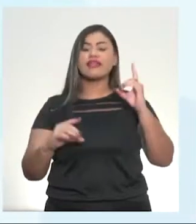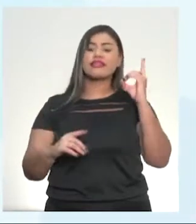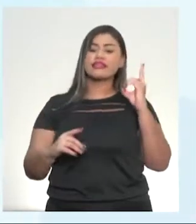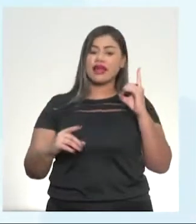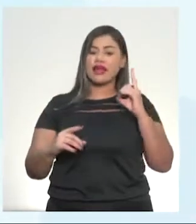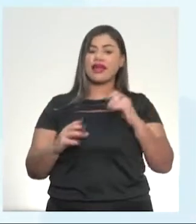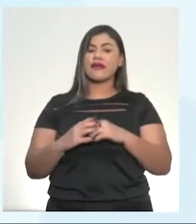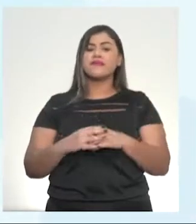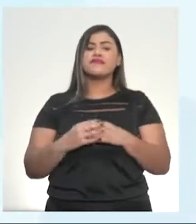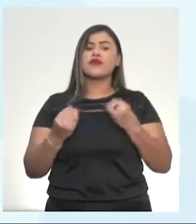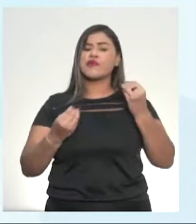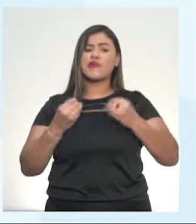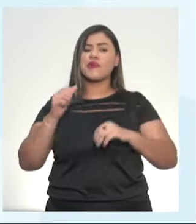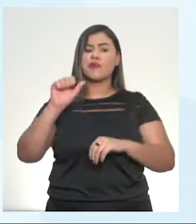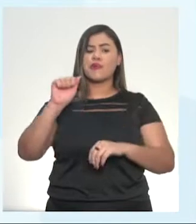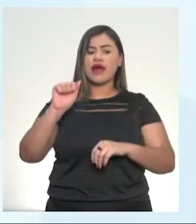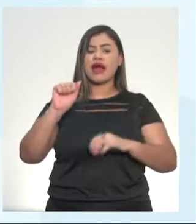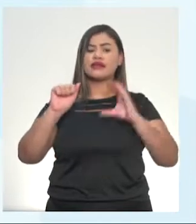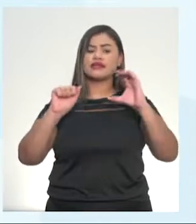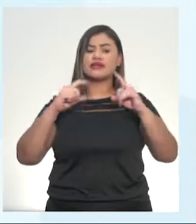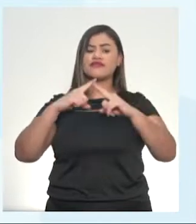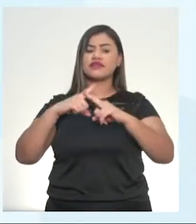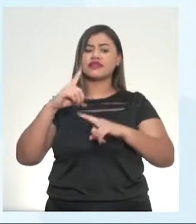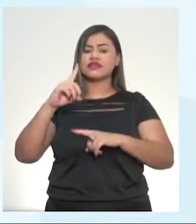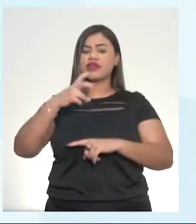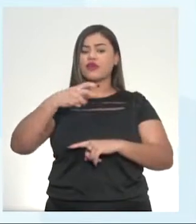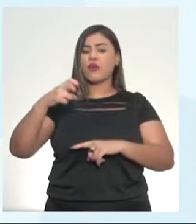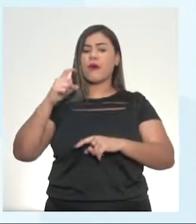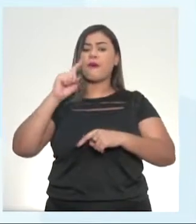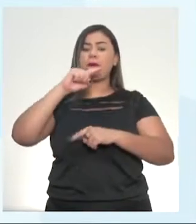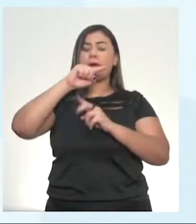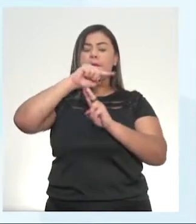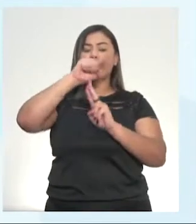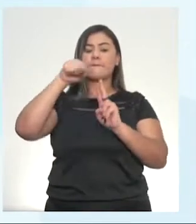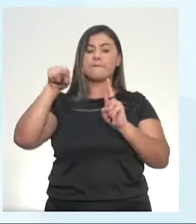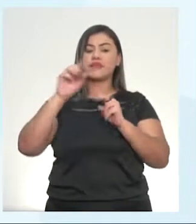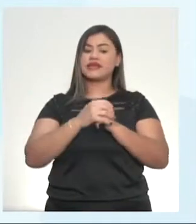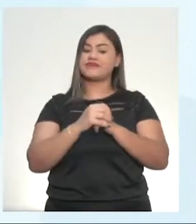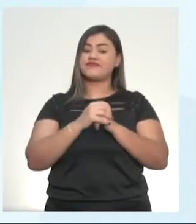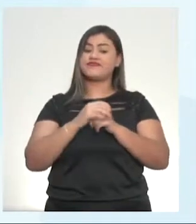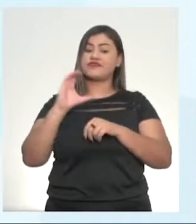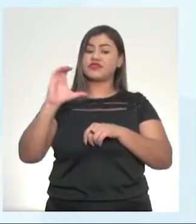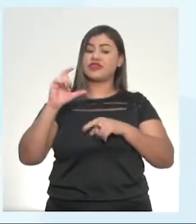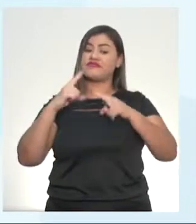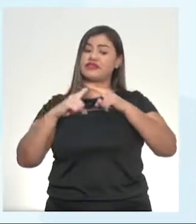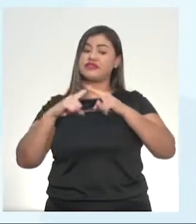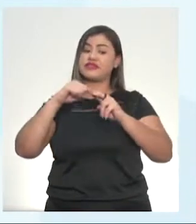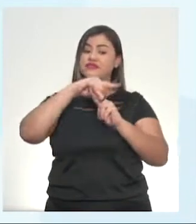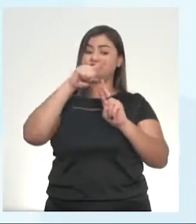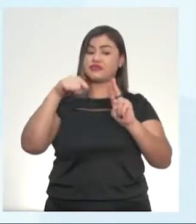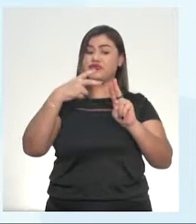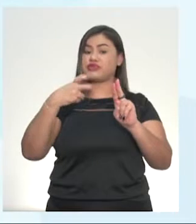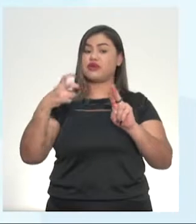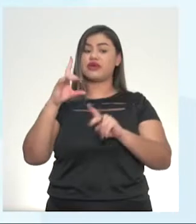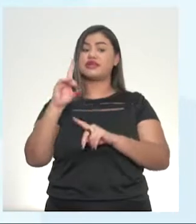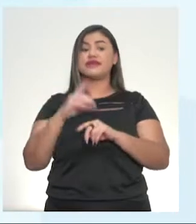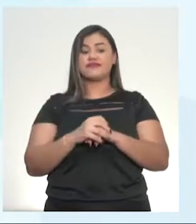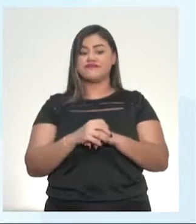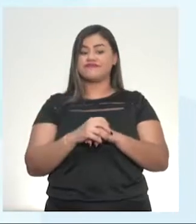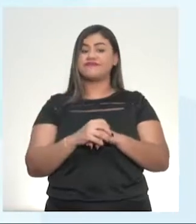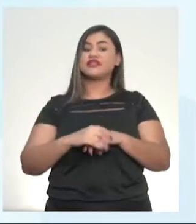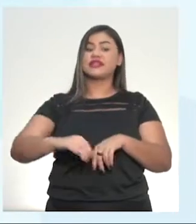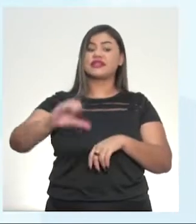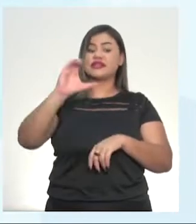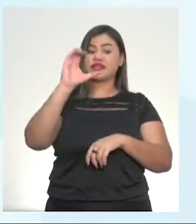Letra A, C vezes D é igual a π? Letra B, C vezes π é igual a D? Letra C,